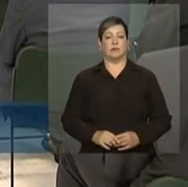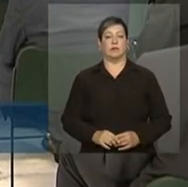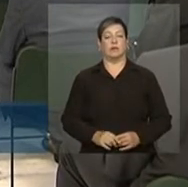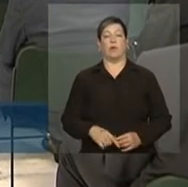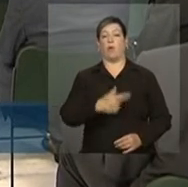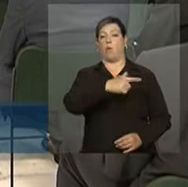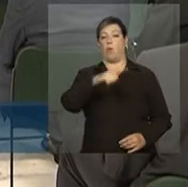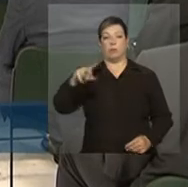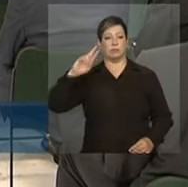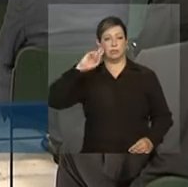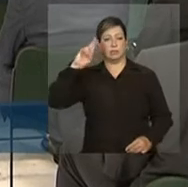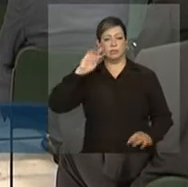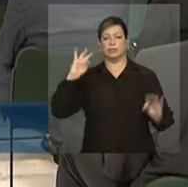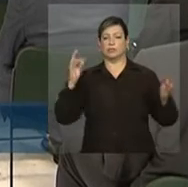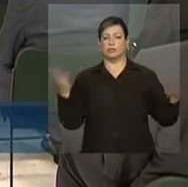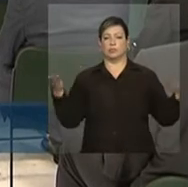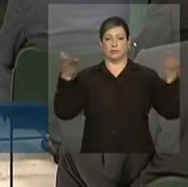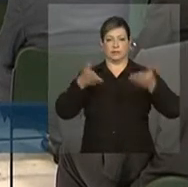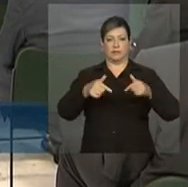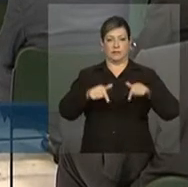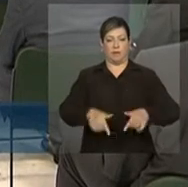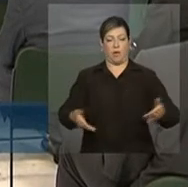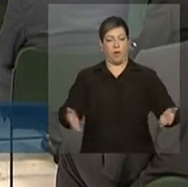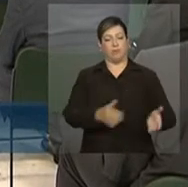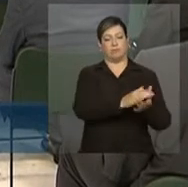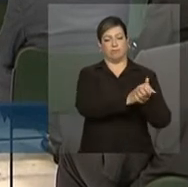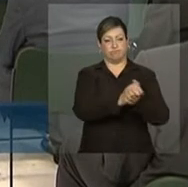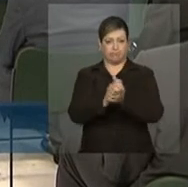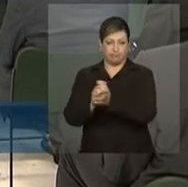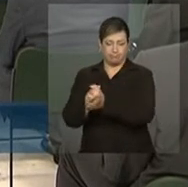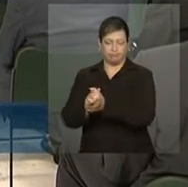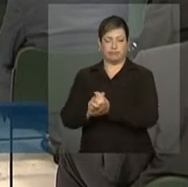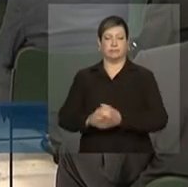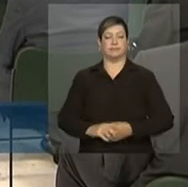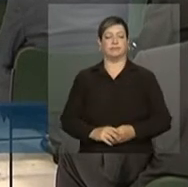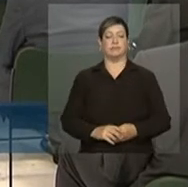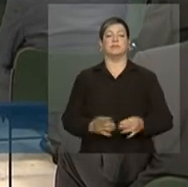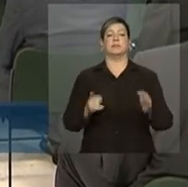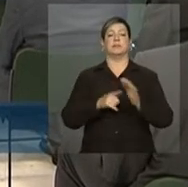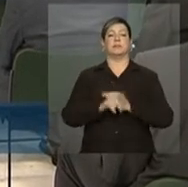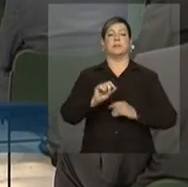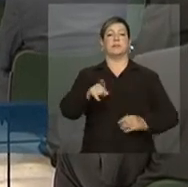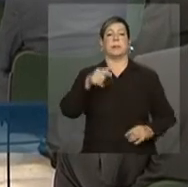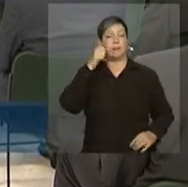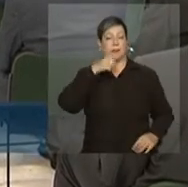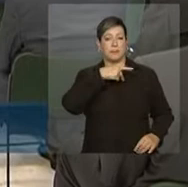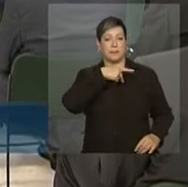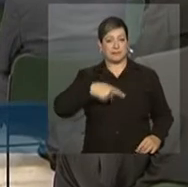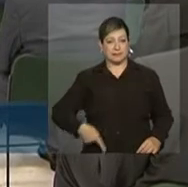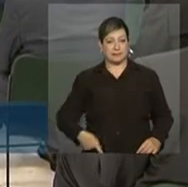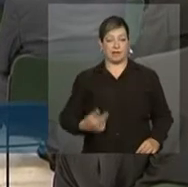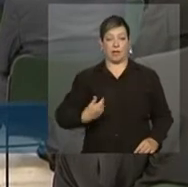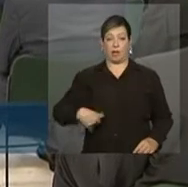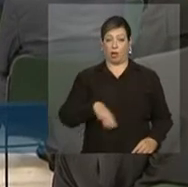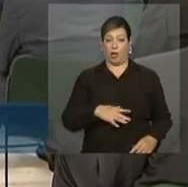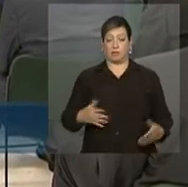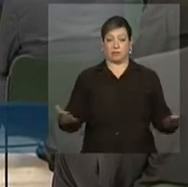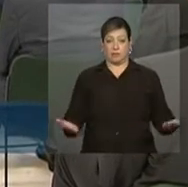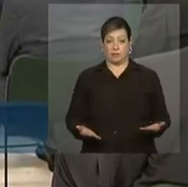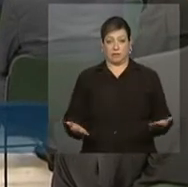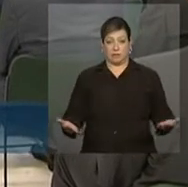demais autoridades presentes, minhas senhoras, meus senhores. Senhora presidenta, nós estamos dando aqui um